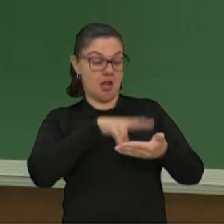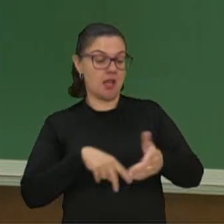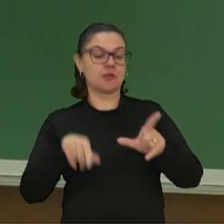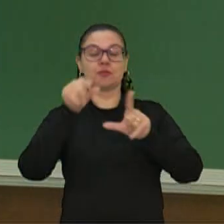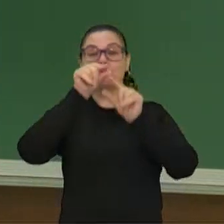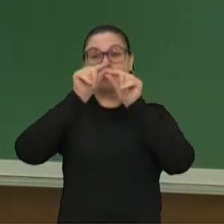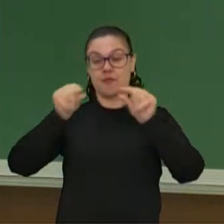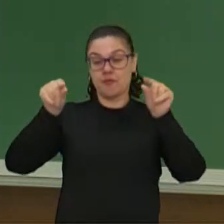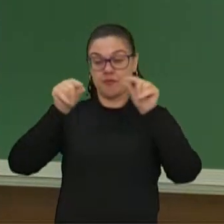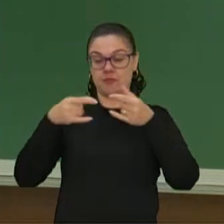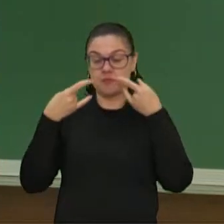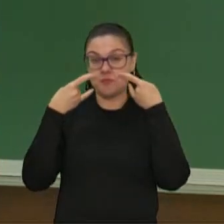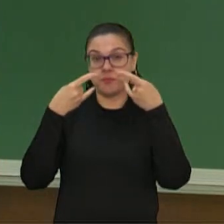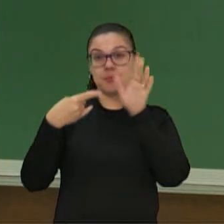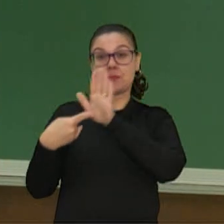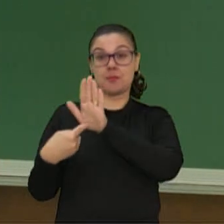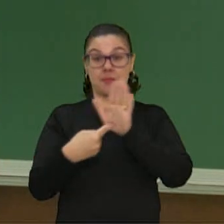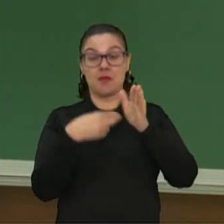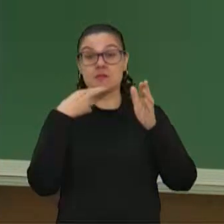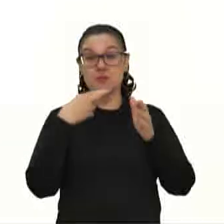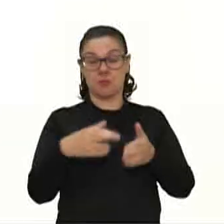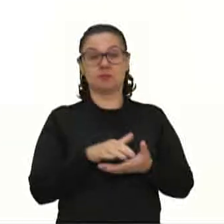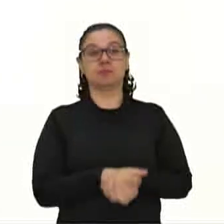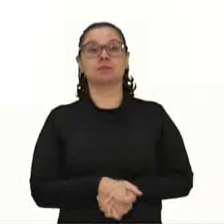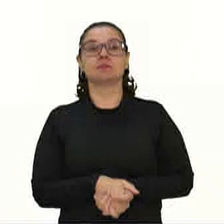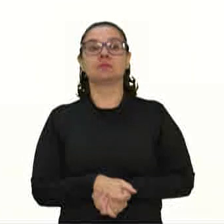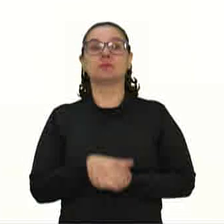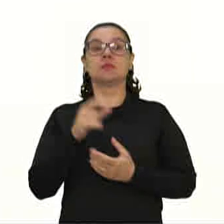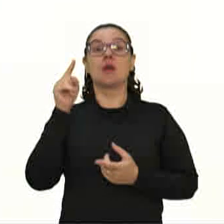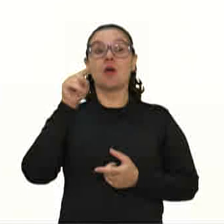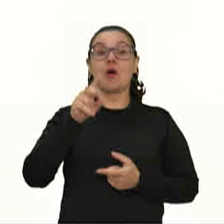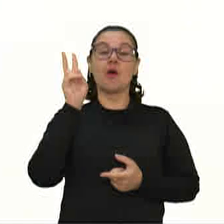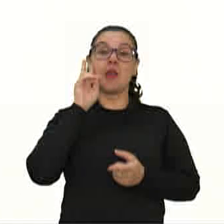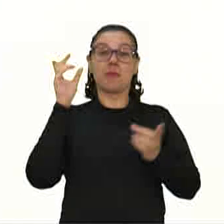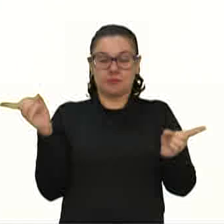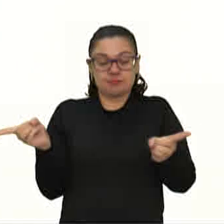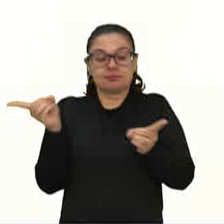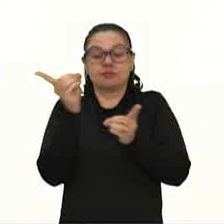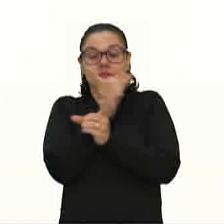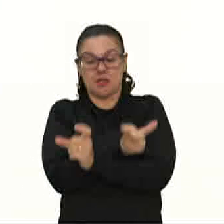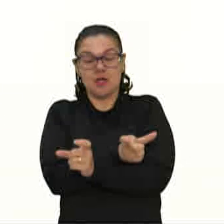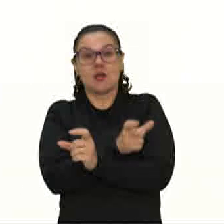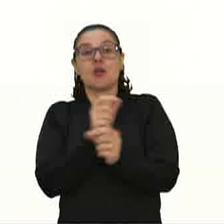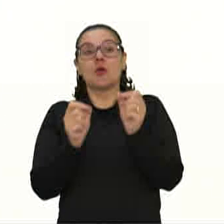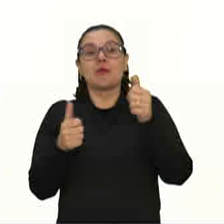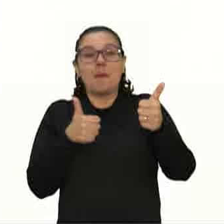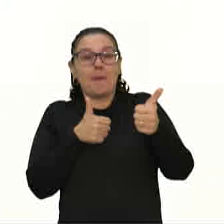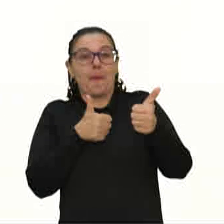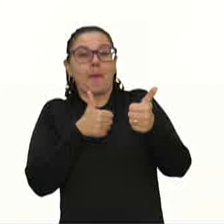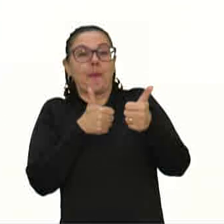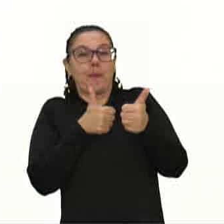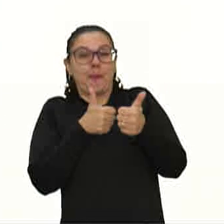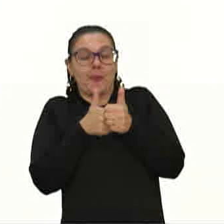em destaque, responda com suas palavras. Lembrando que a antítese se caracteriza pela aproximação de palavras de